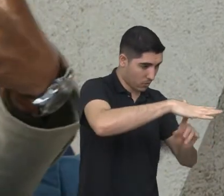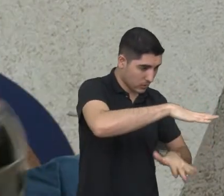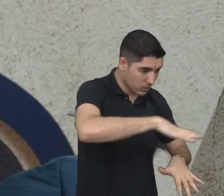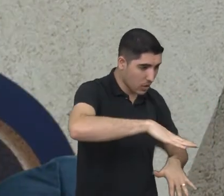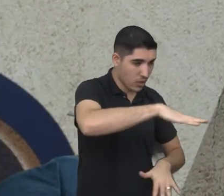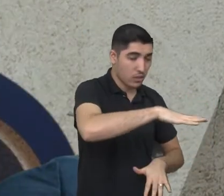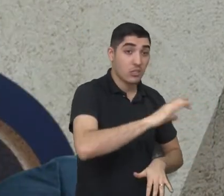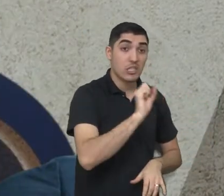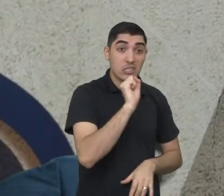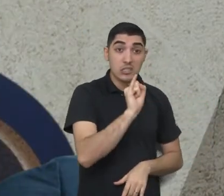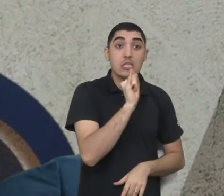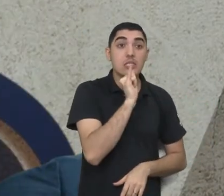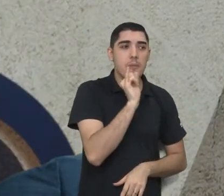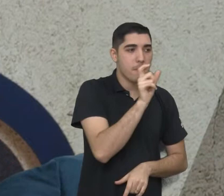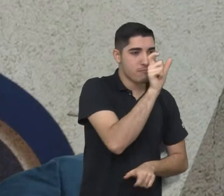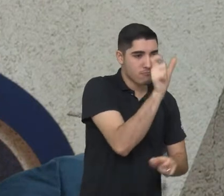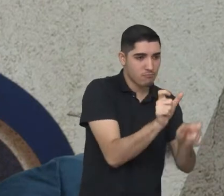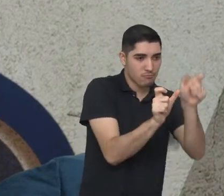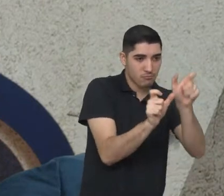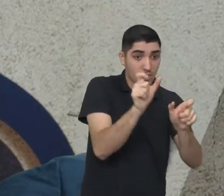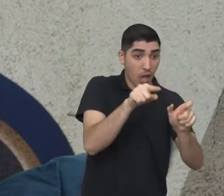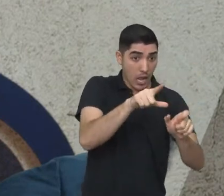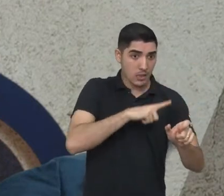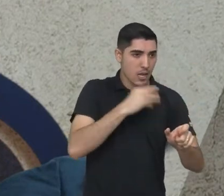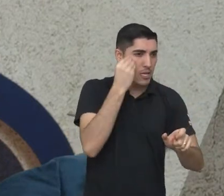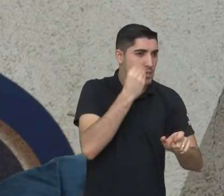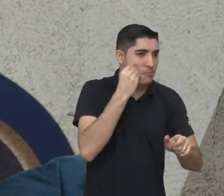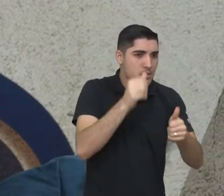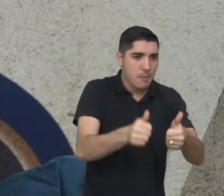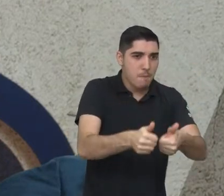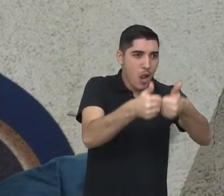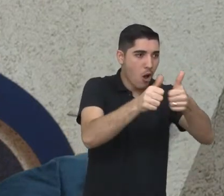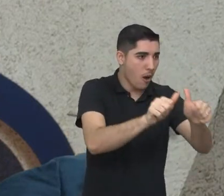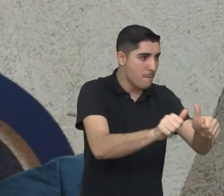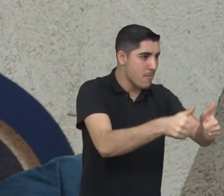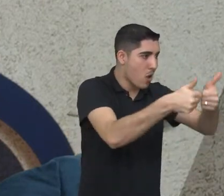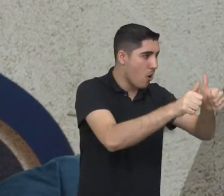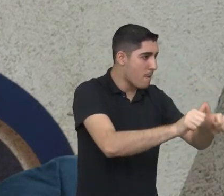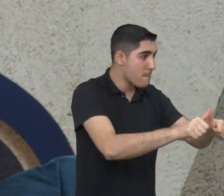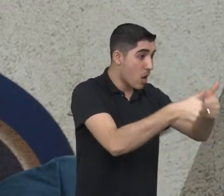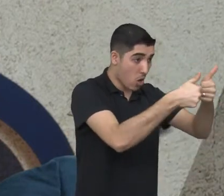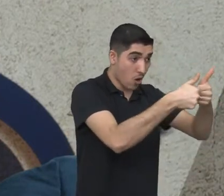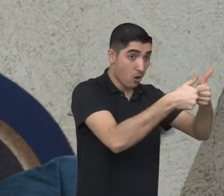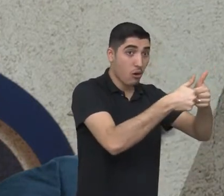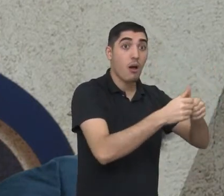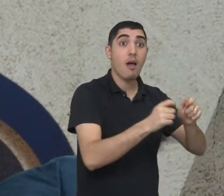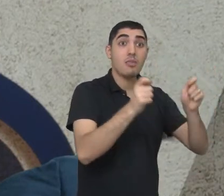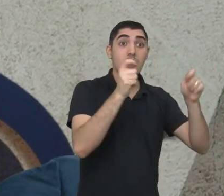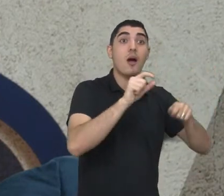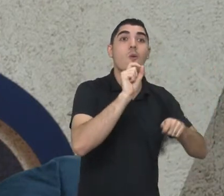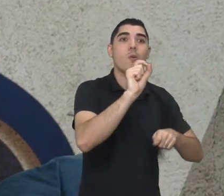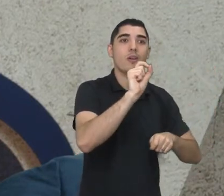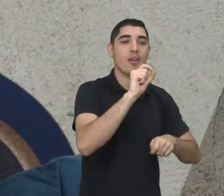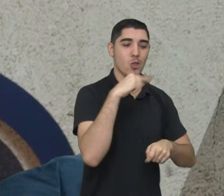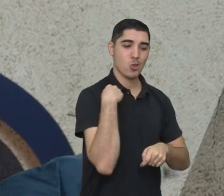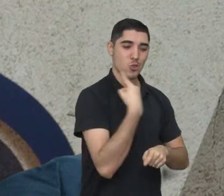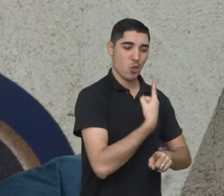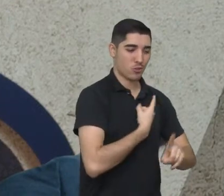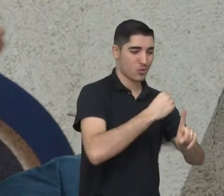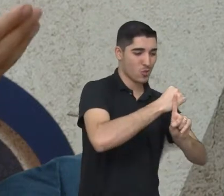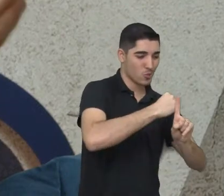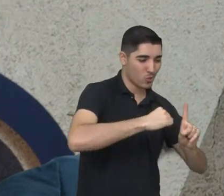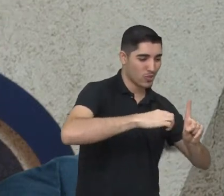sociedade, se cada um conseguir ter uma melhor experiência de si, né, cada um agindo de forma diferente, nós